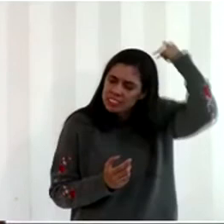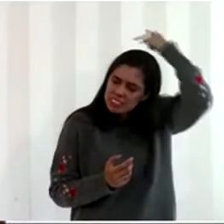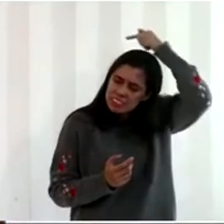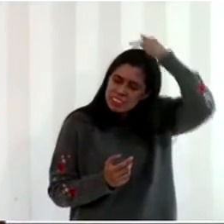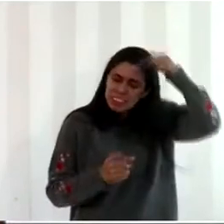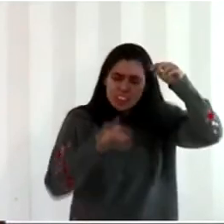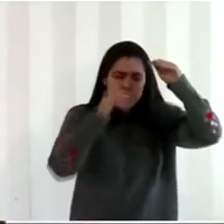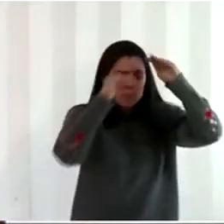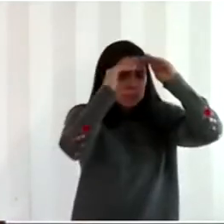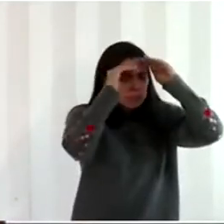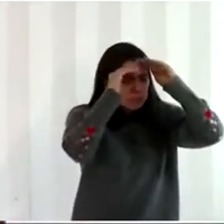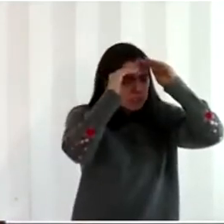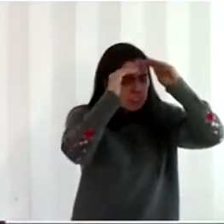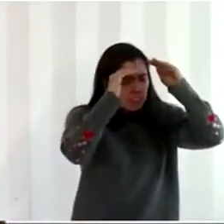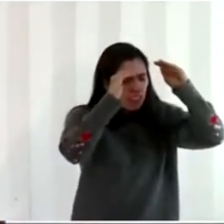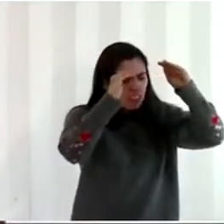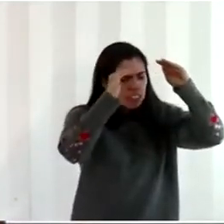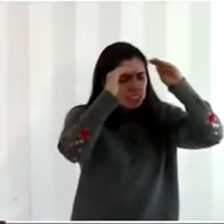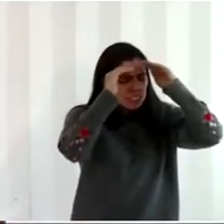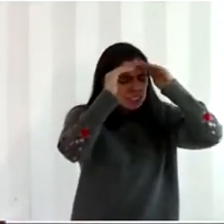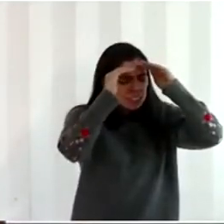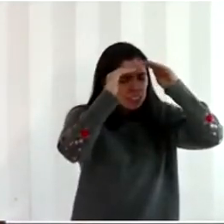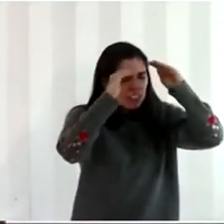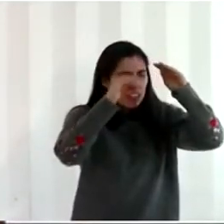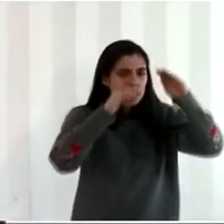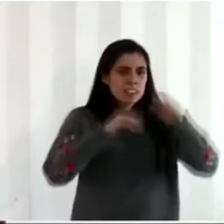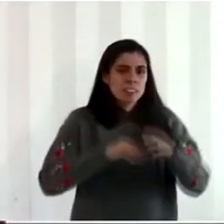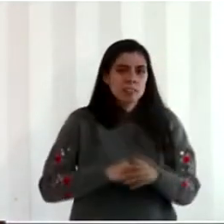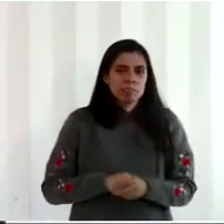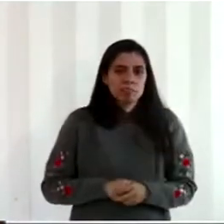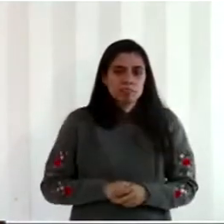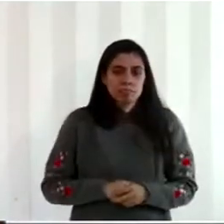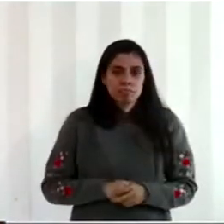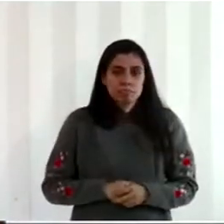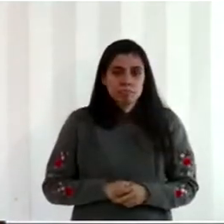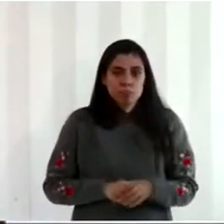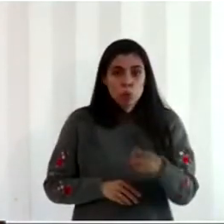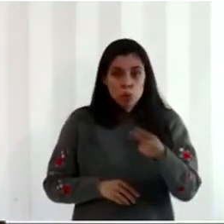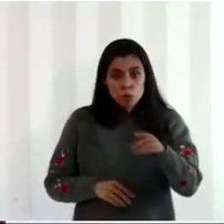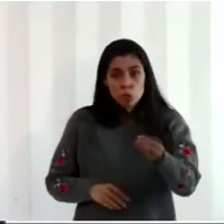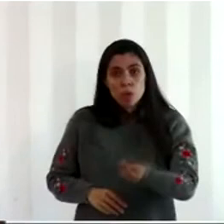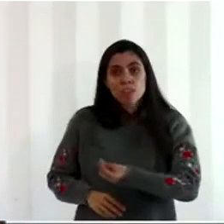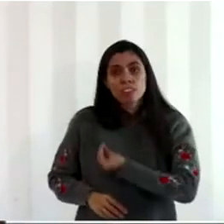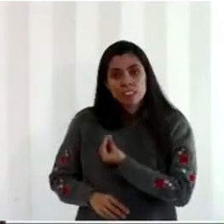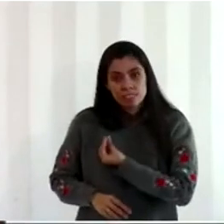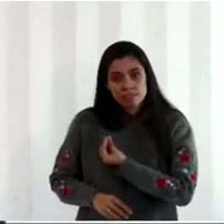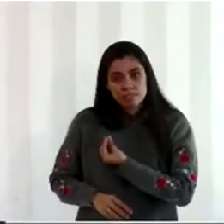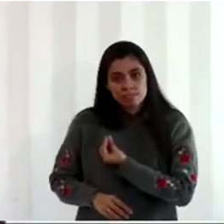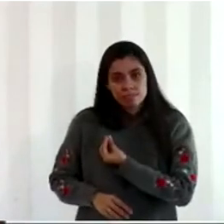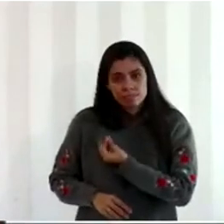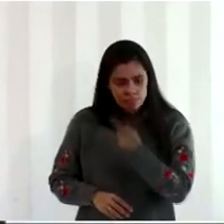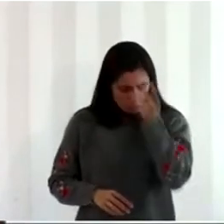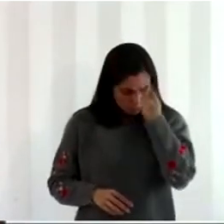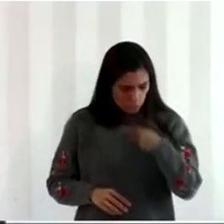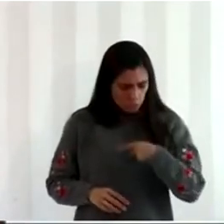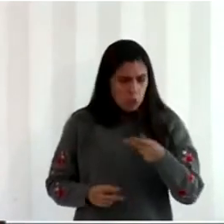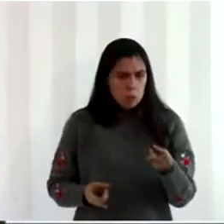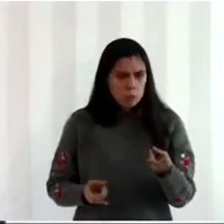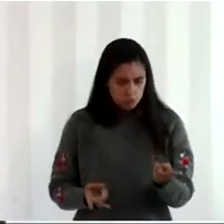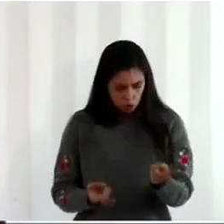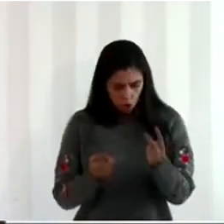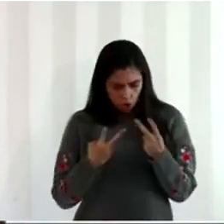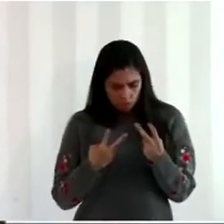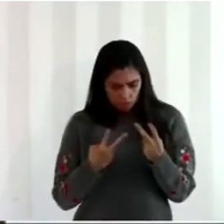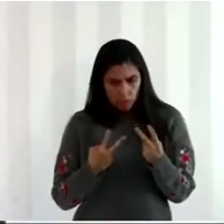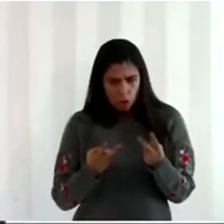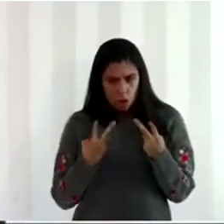Santidade e obediência. Como está a sua vida, meu irmão, minha irmã? Eu sei que nós somos pecadores, que é mais